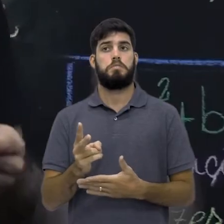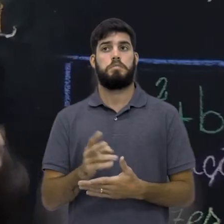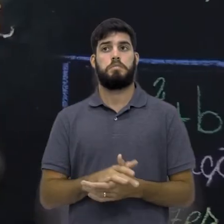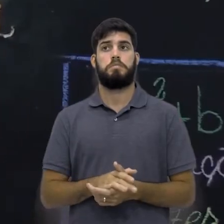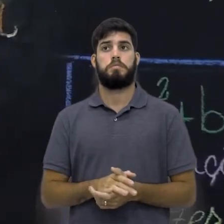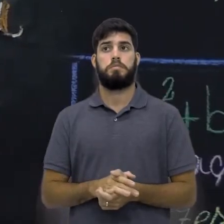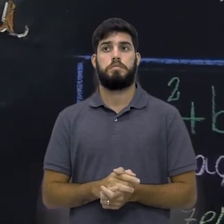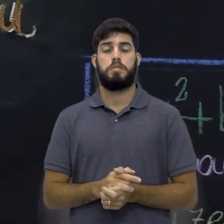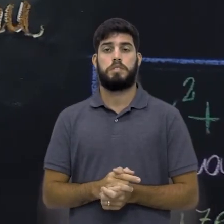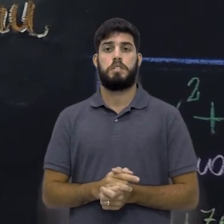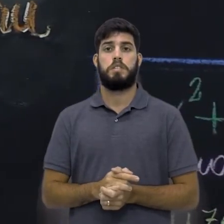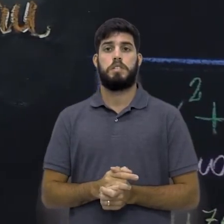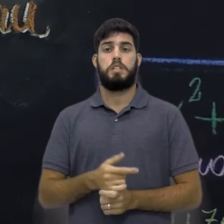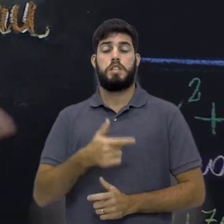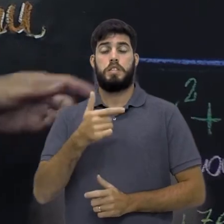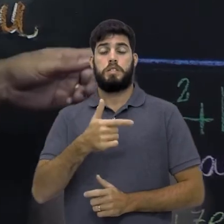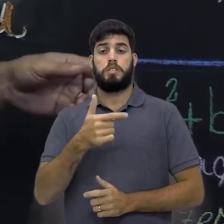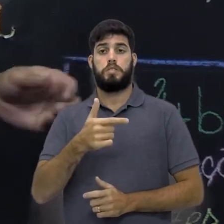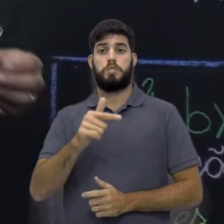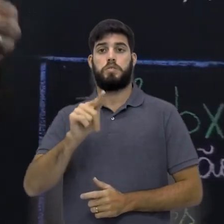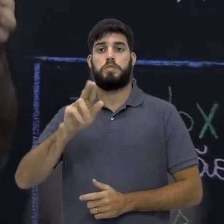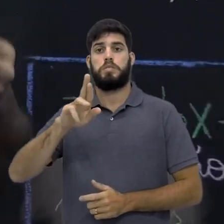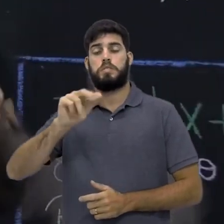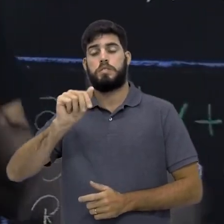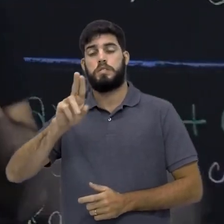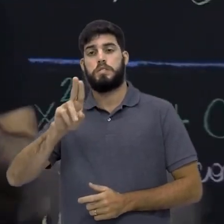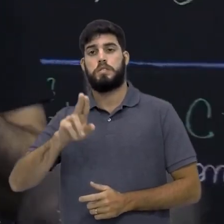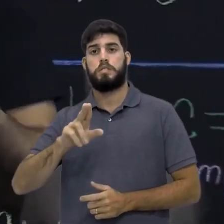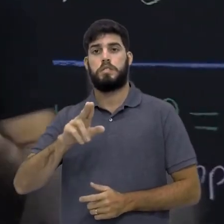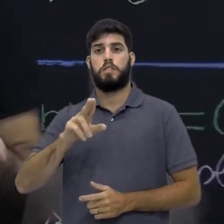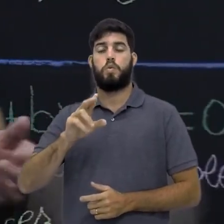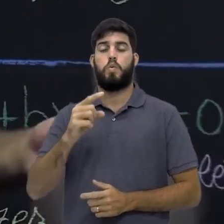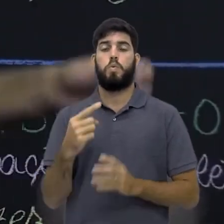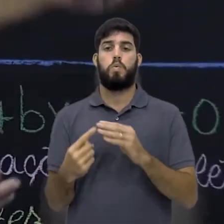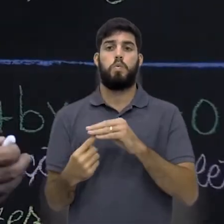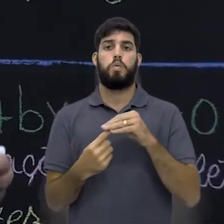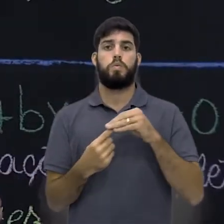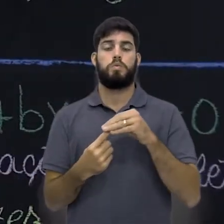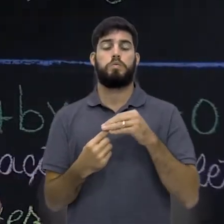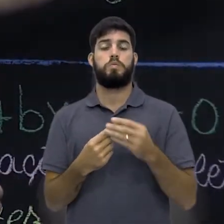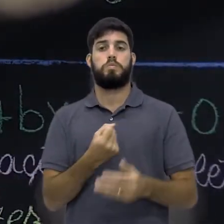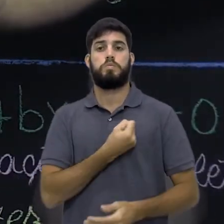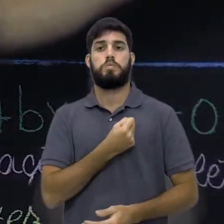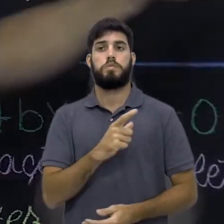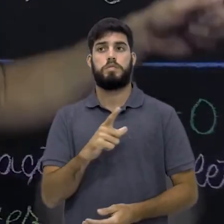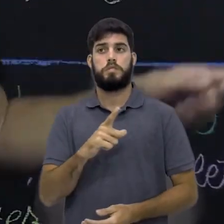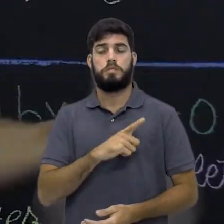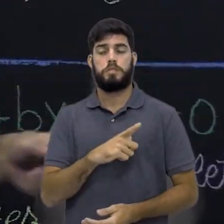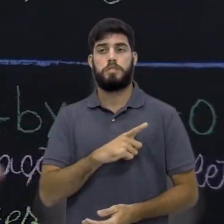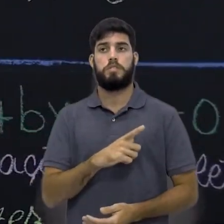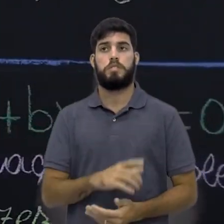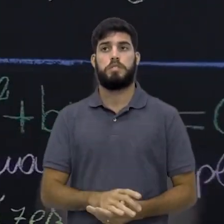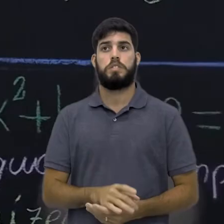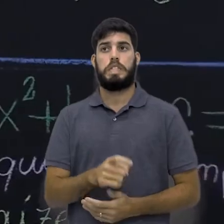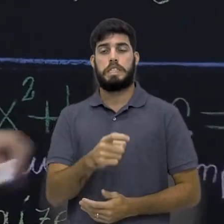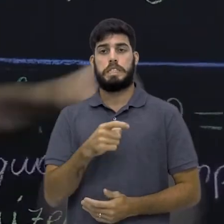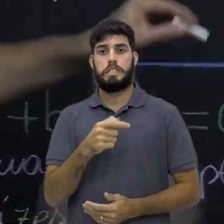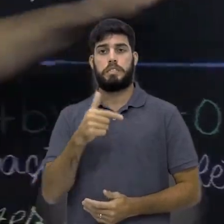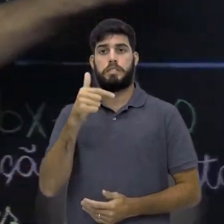uma equação de segundo grau incompleta, onde o único termo que você tenha é o termo em x ao